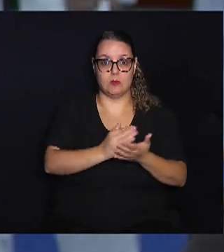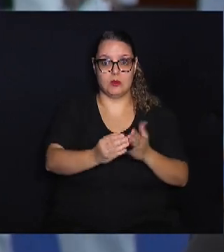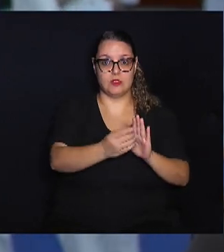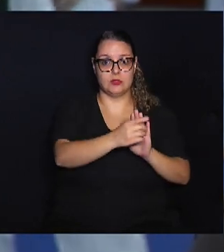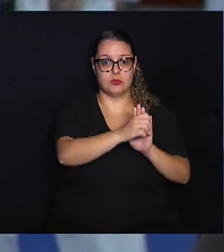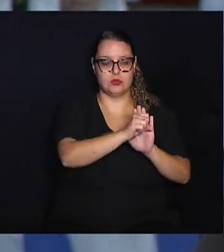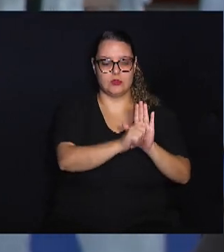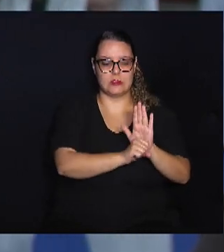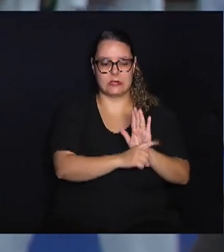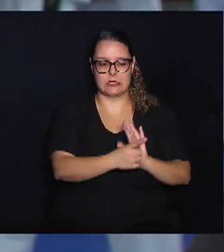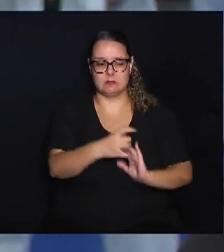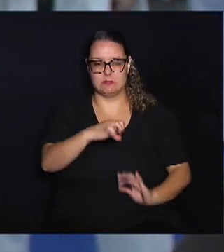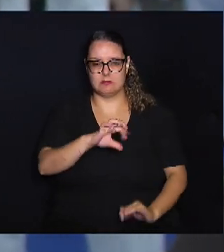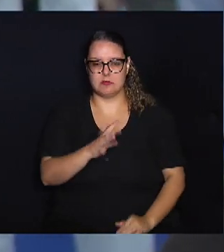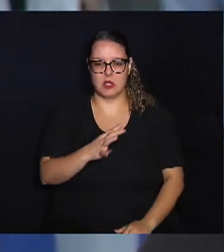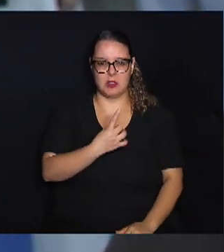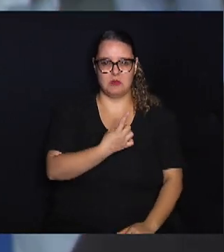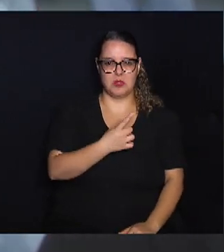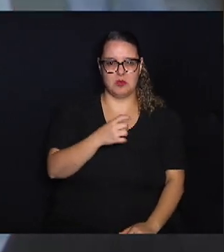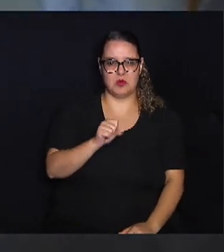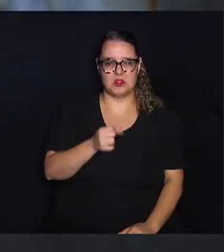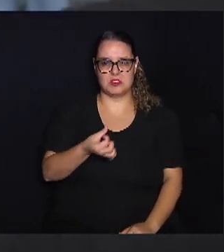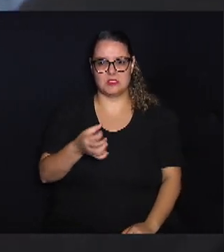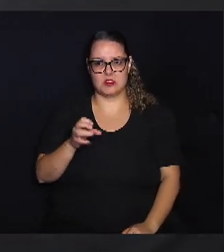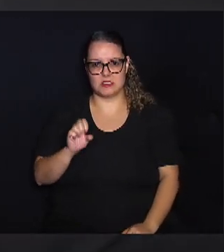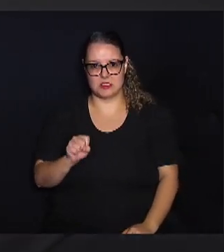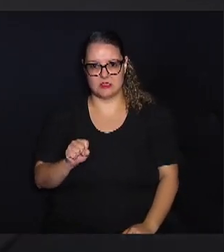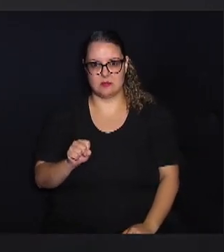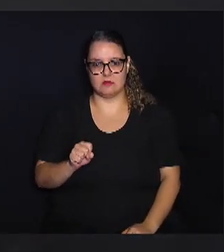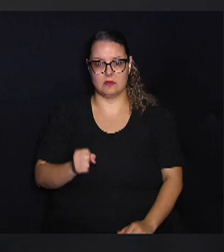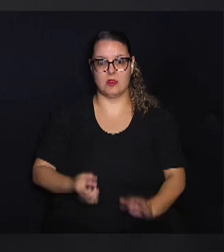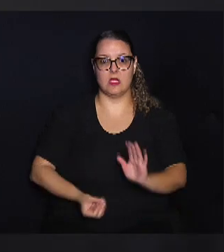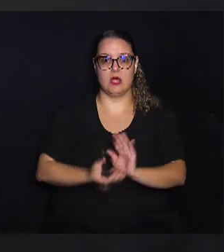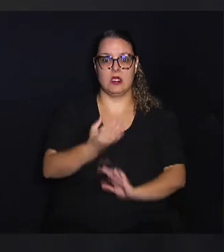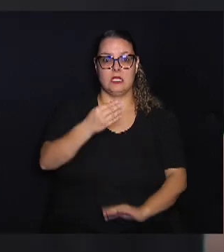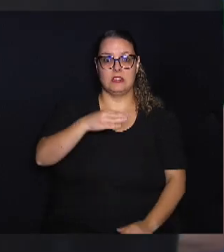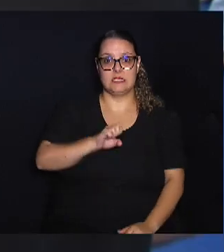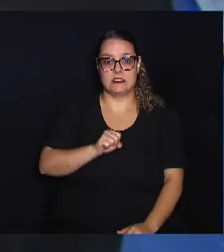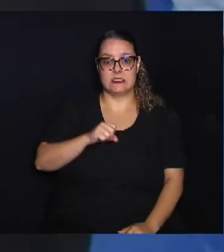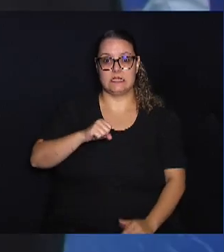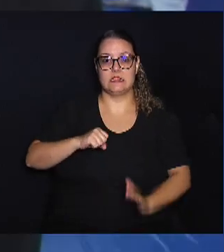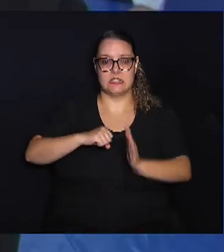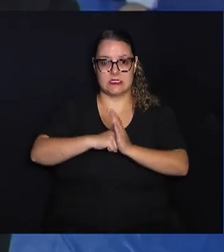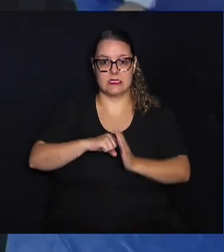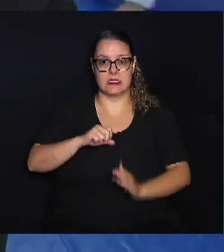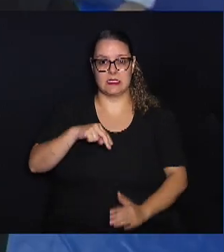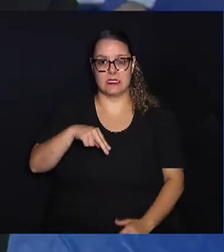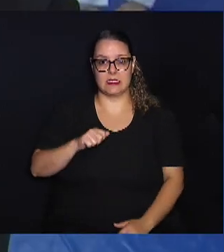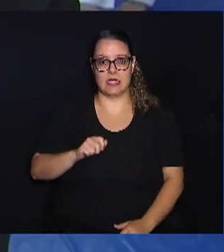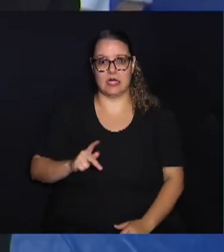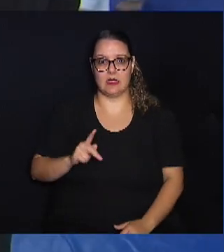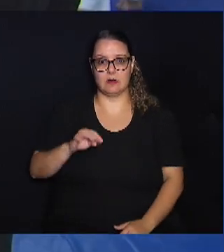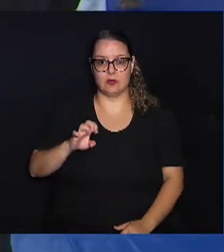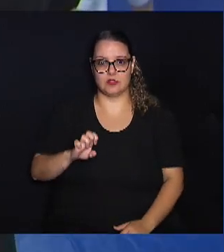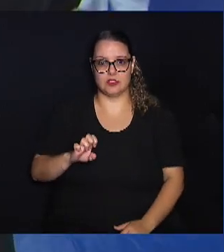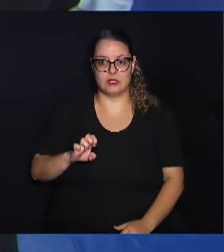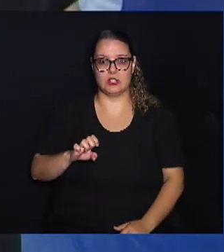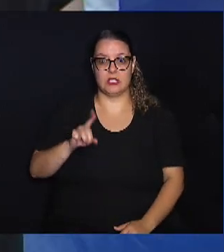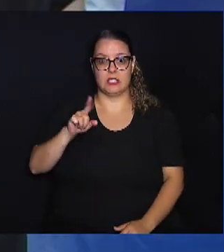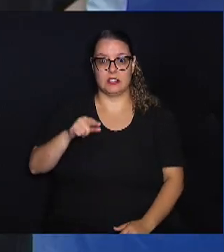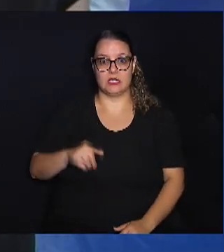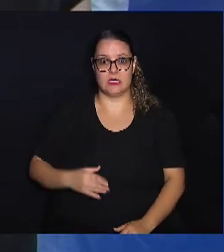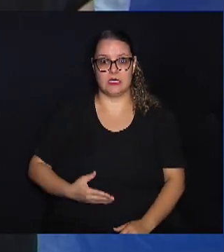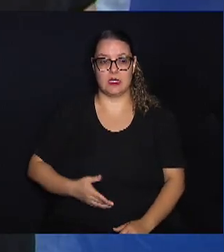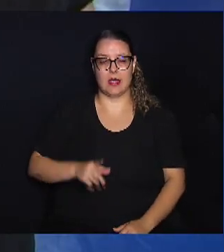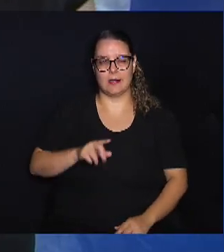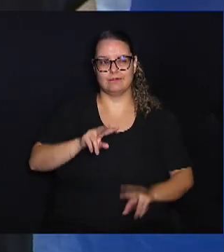por volta de 1868, nasceu o Sensei Funakoshi, que hoje é o pai do Karatê moderno. O